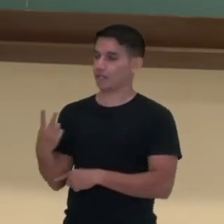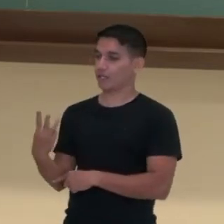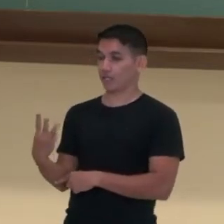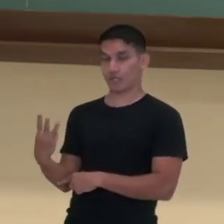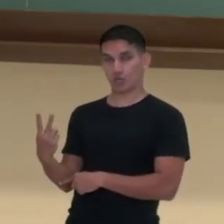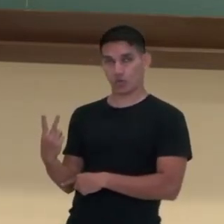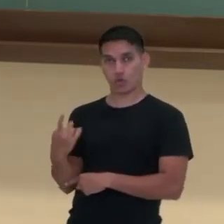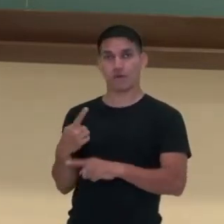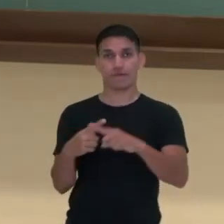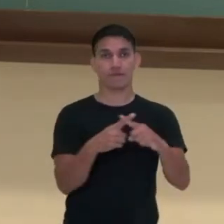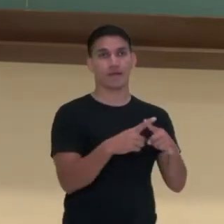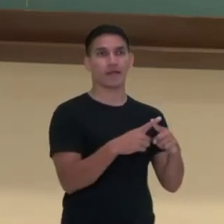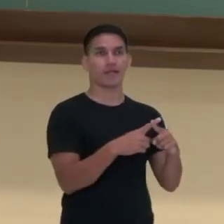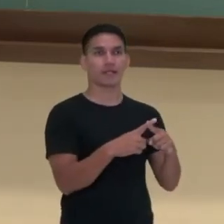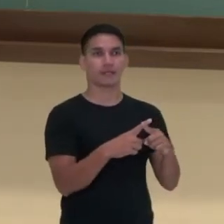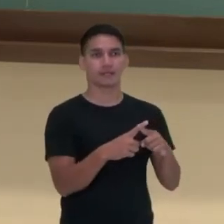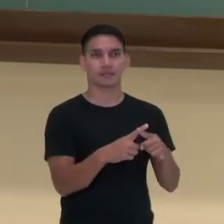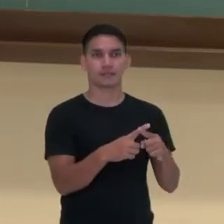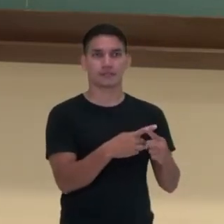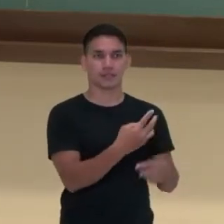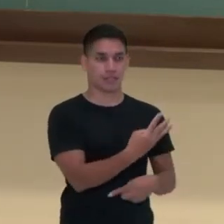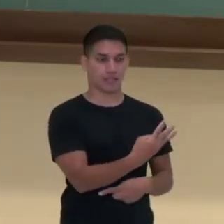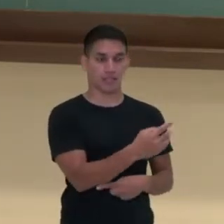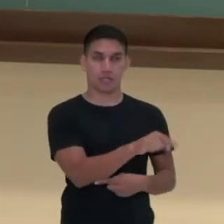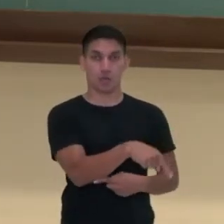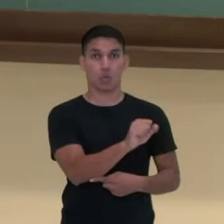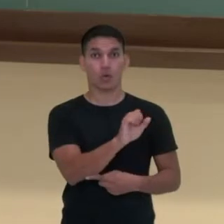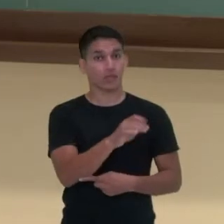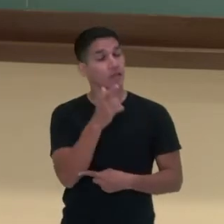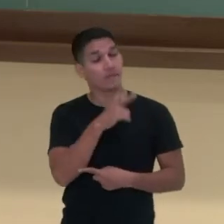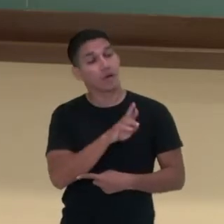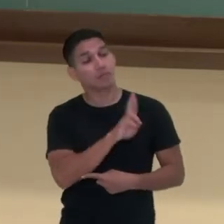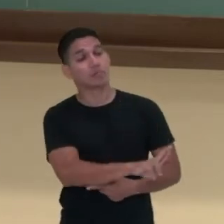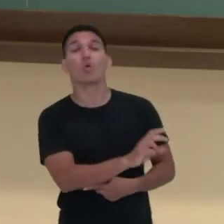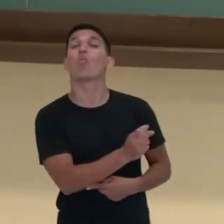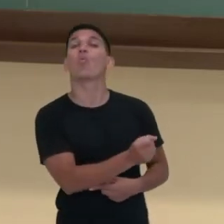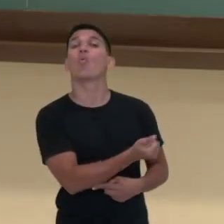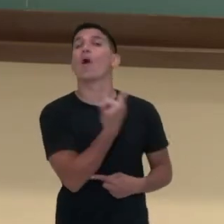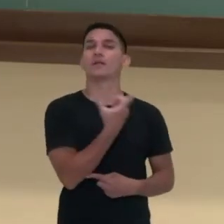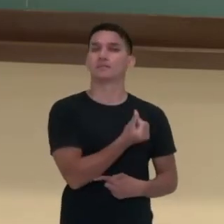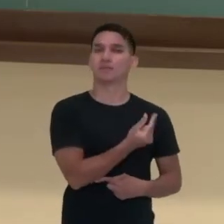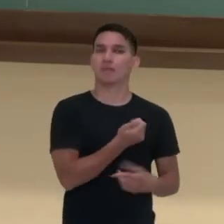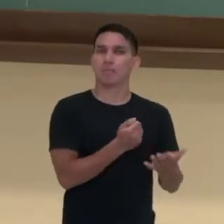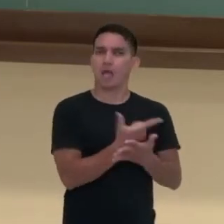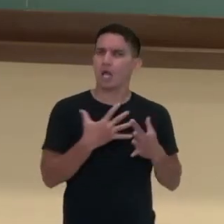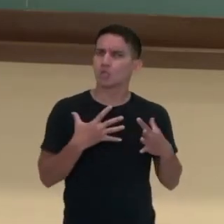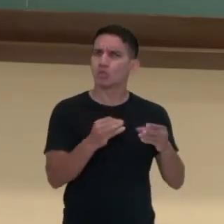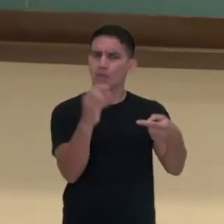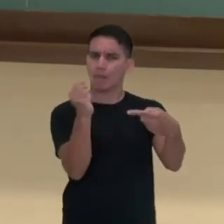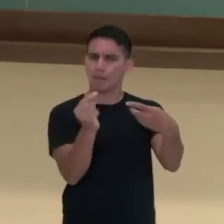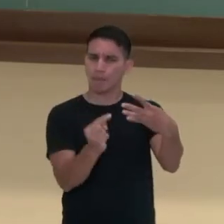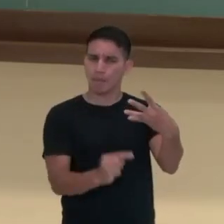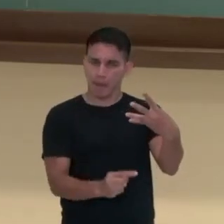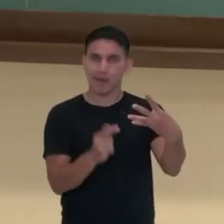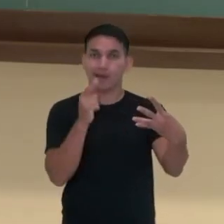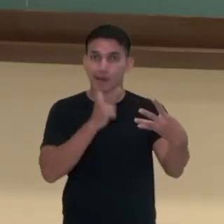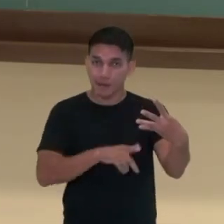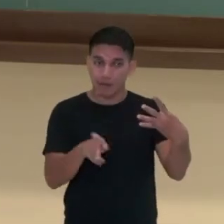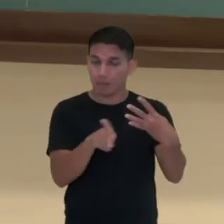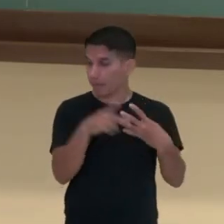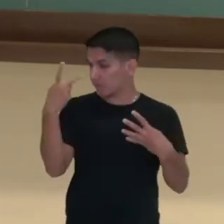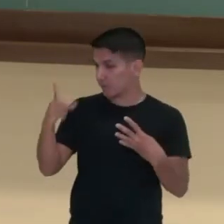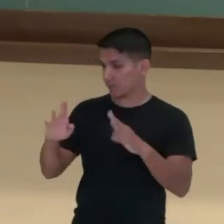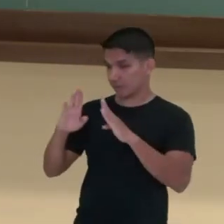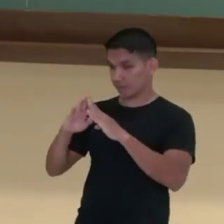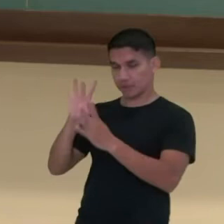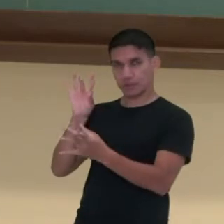R$ 3,80. Aí eu vou obter quanto eu vou pagar para comprar todos os elementos todos os alimentos,